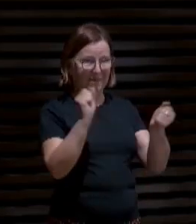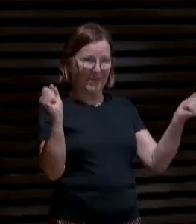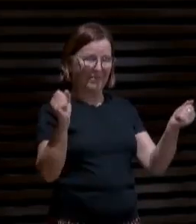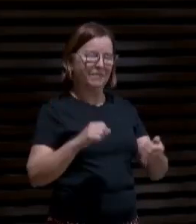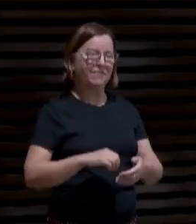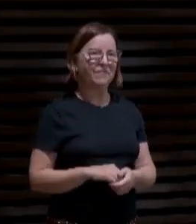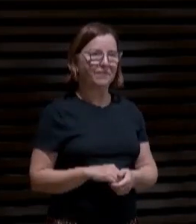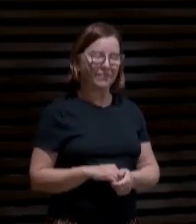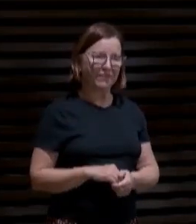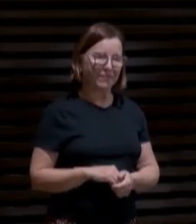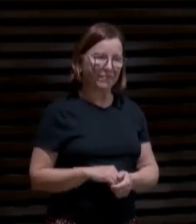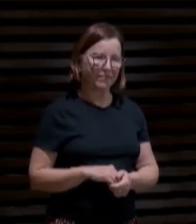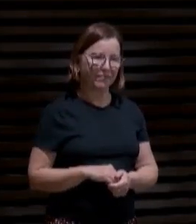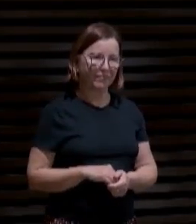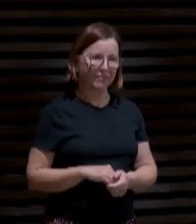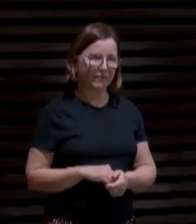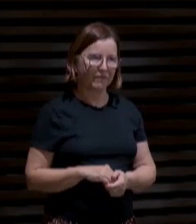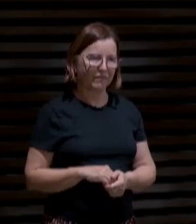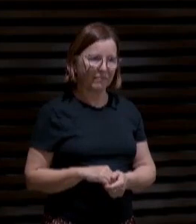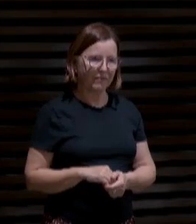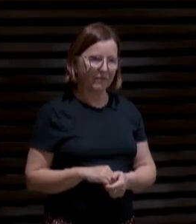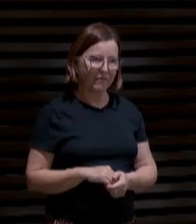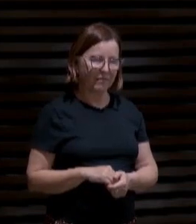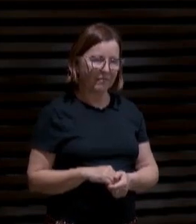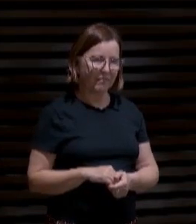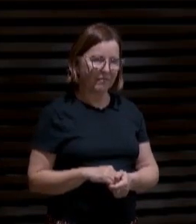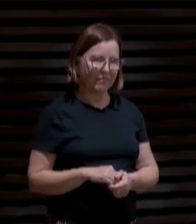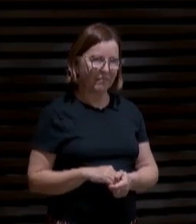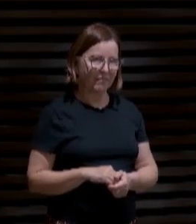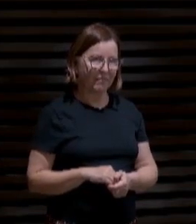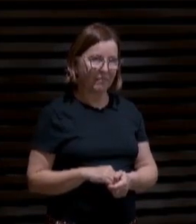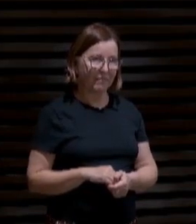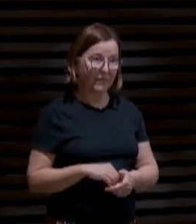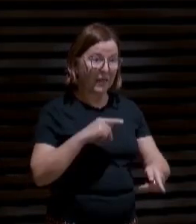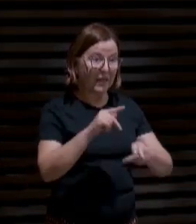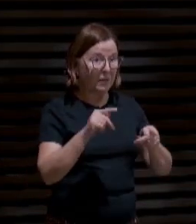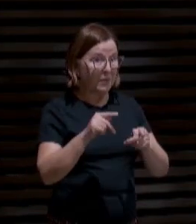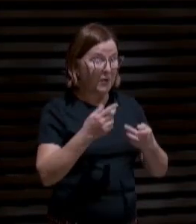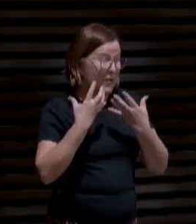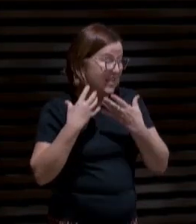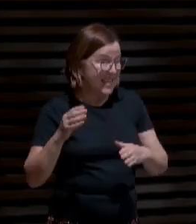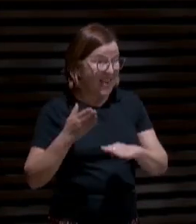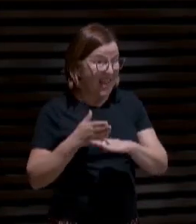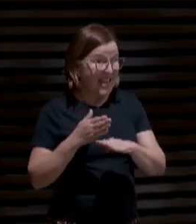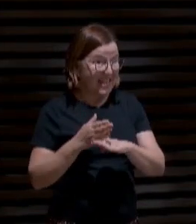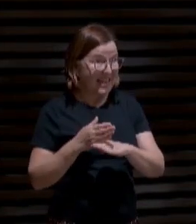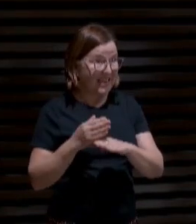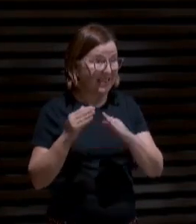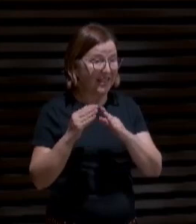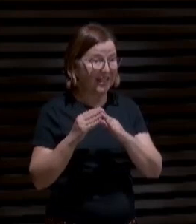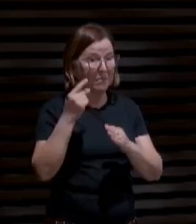E aqui nós vemos que eles não queriam entrar. Eles não queriam entrar no pretório para não